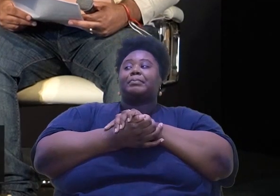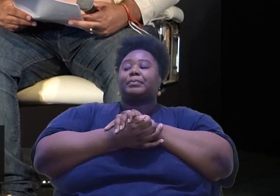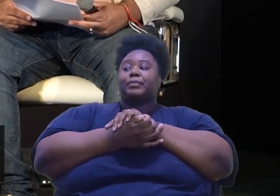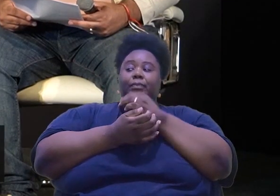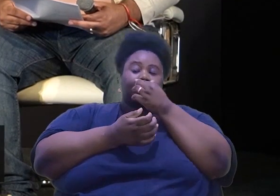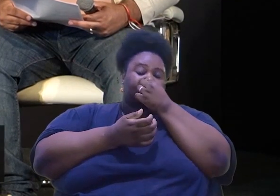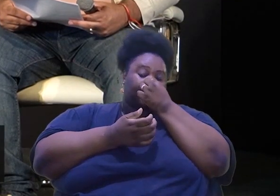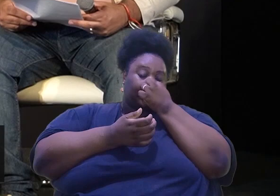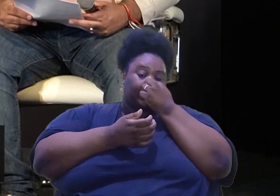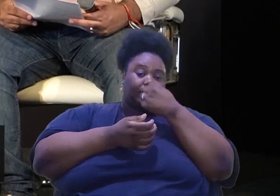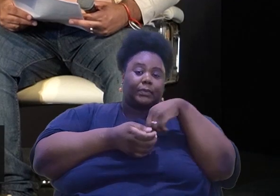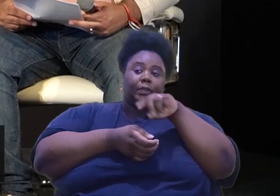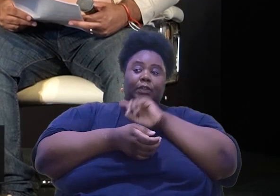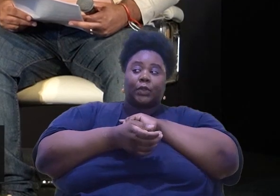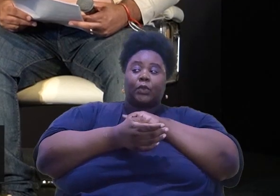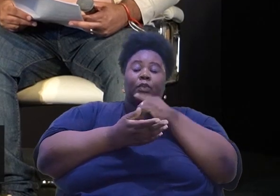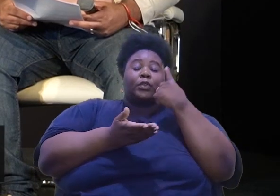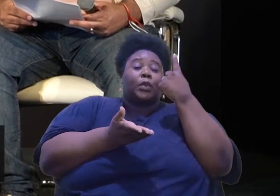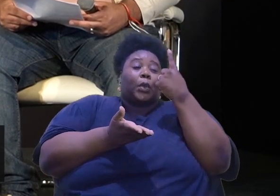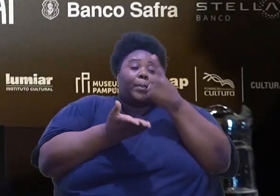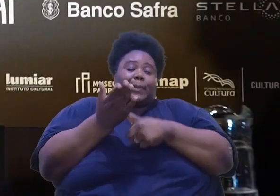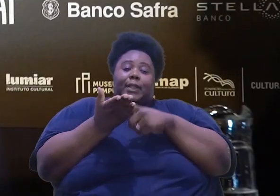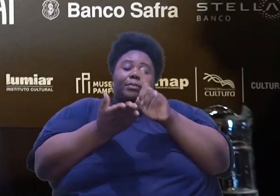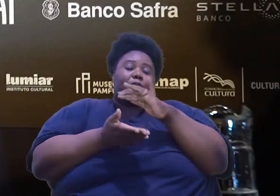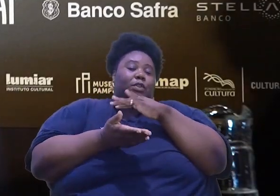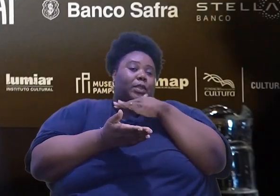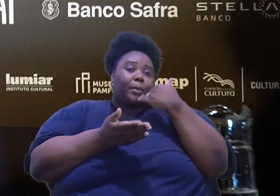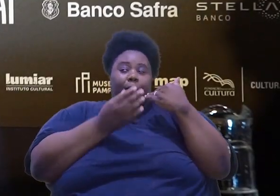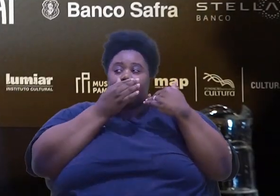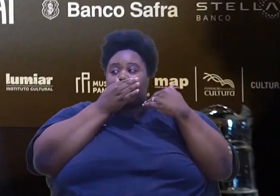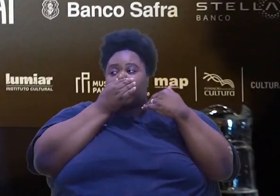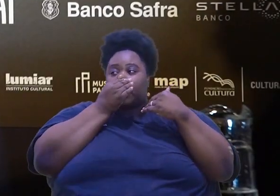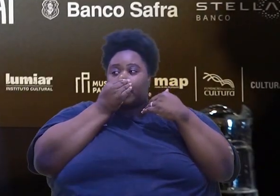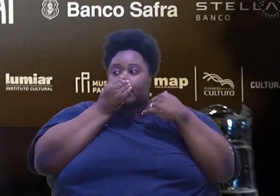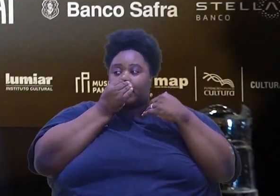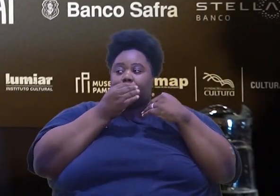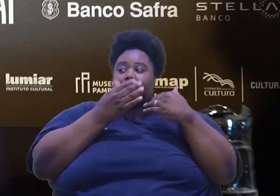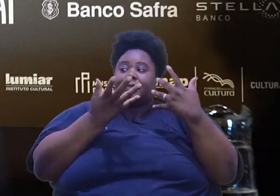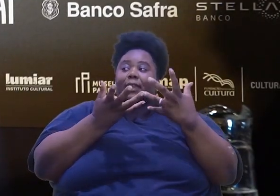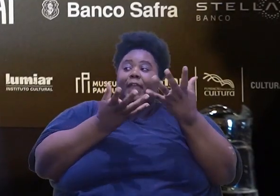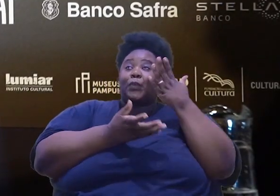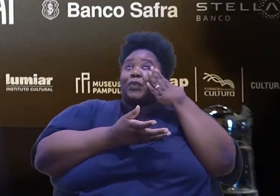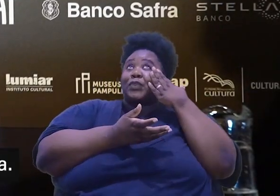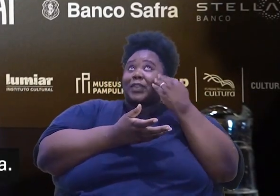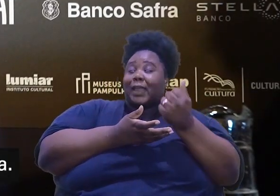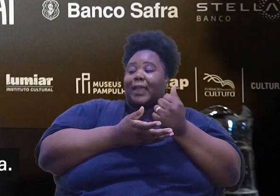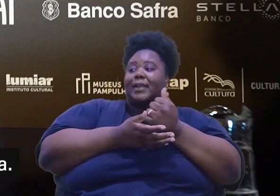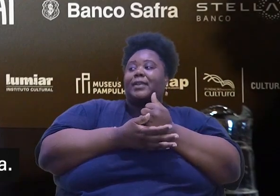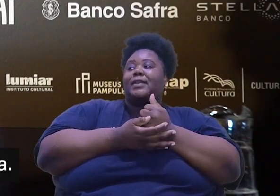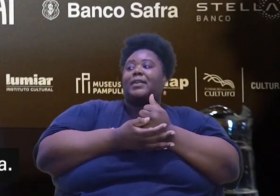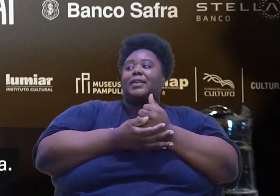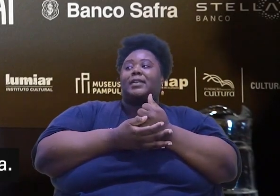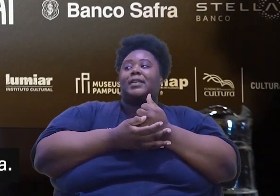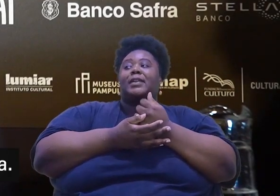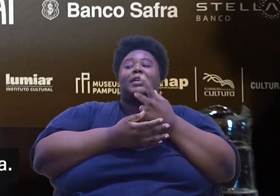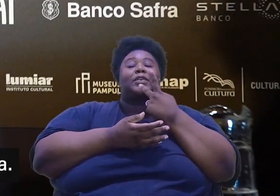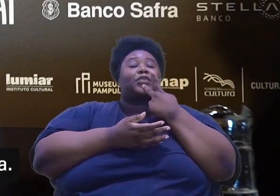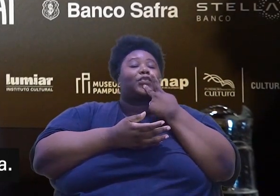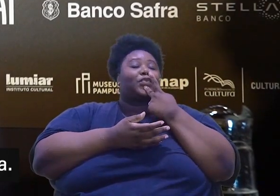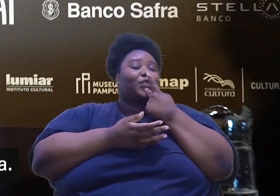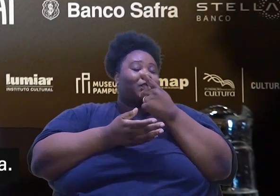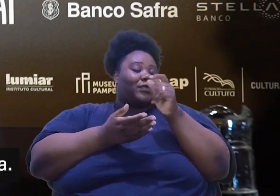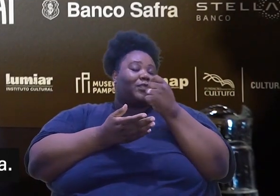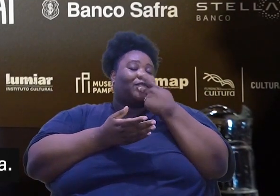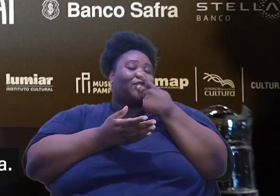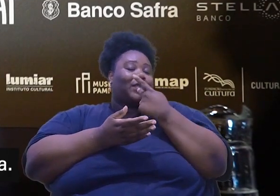inclusive, A Gente Combinamos de Não Morrer. E que eu tenho plena consciência que eu estou ferindo